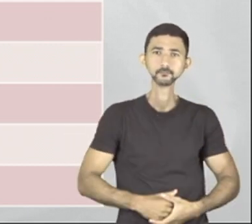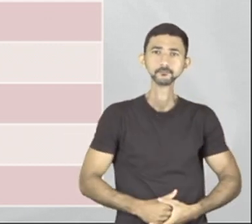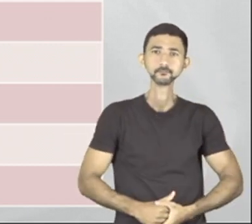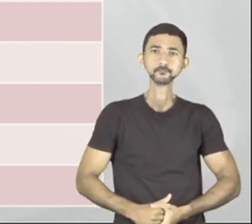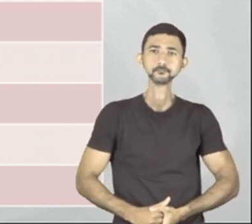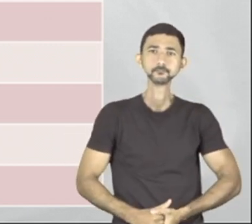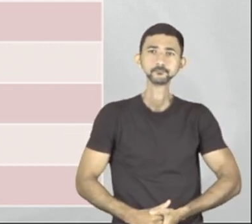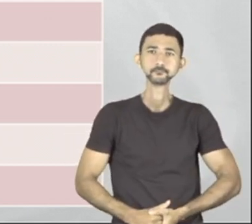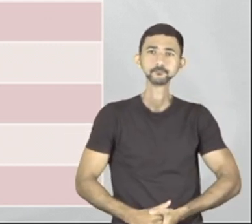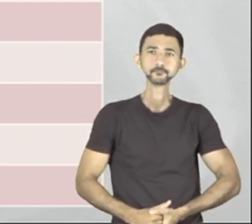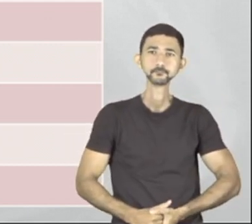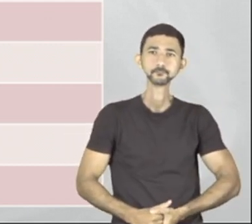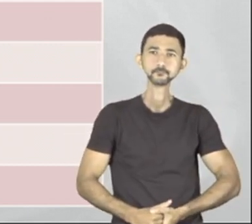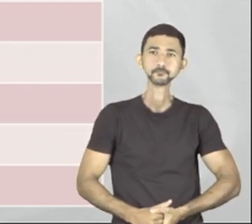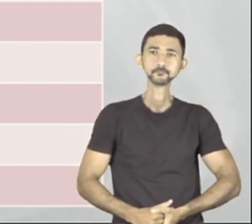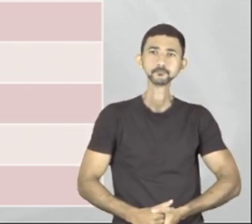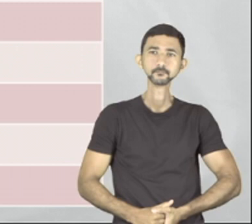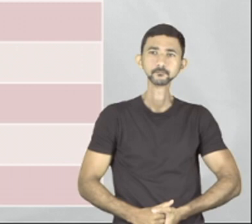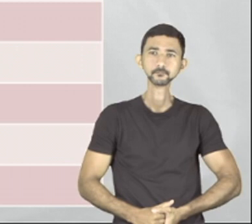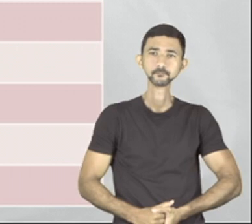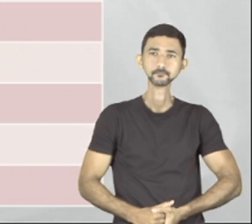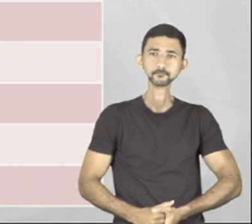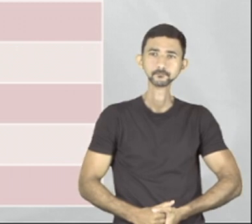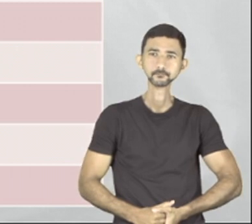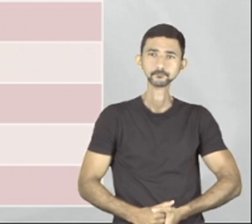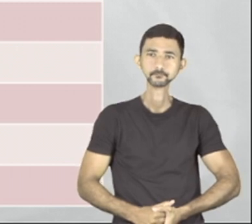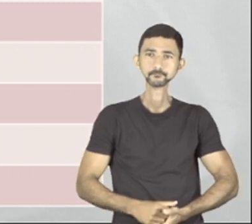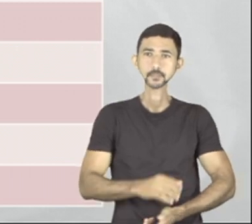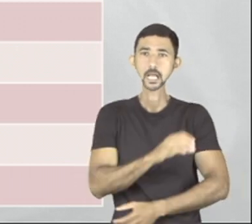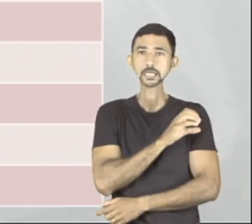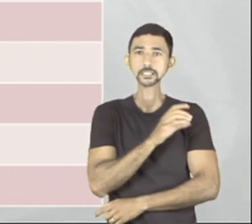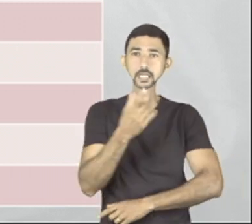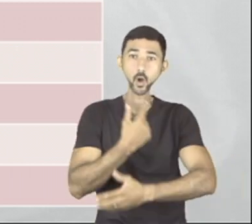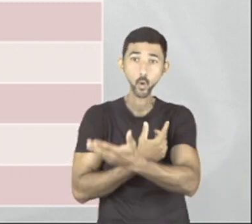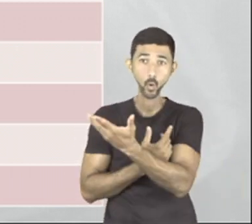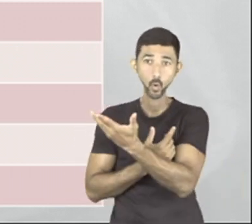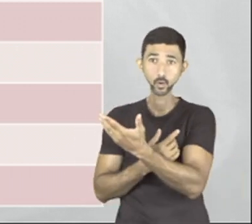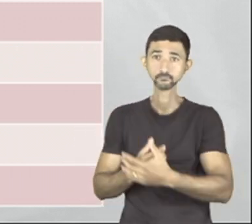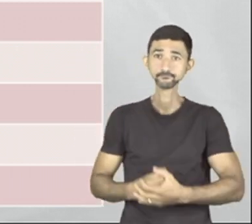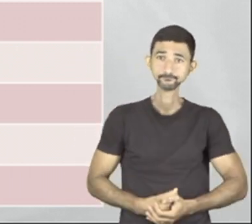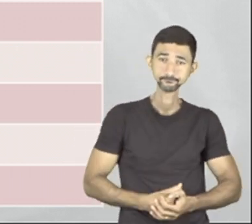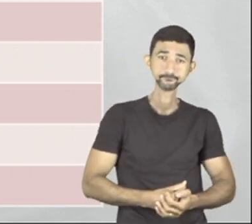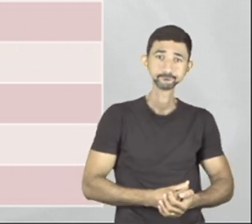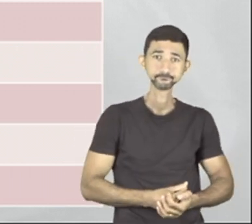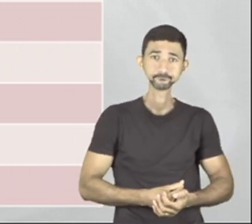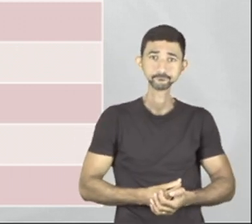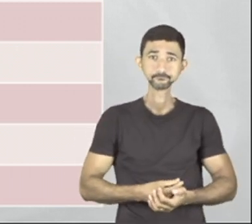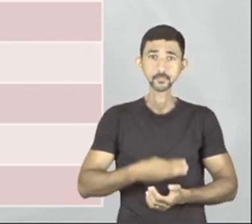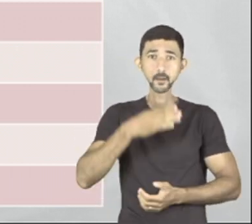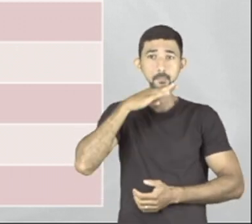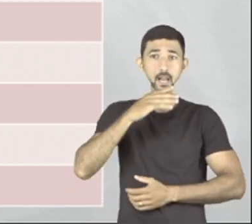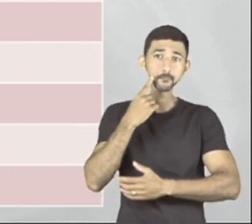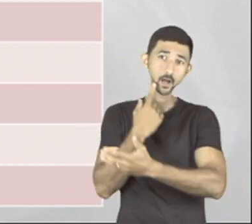Mostro para vocês também aqui, ó, a região de Castanhal, que tem 39 municípios, Marabá, A região geográfica tem